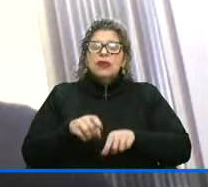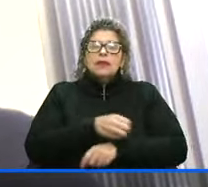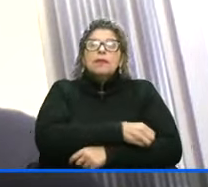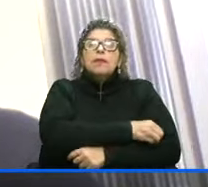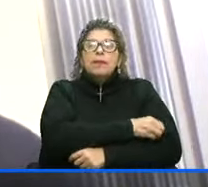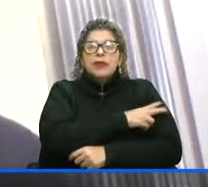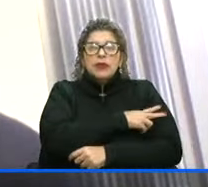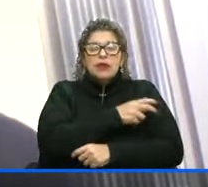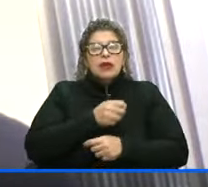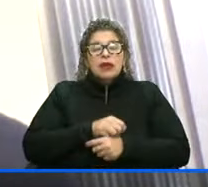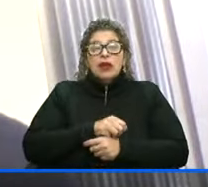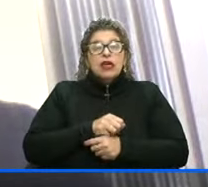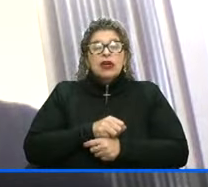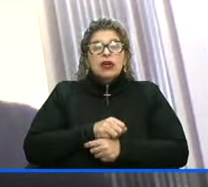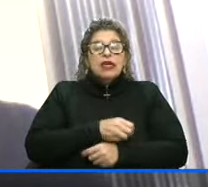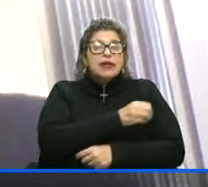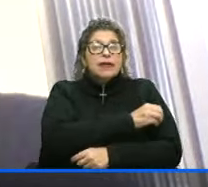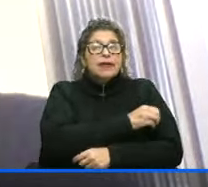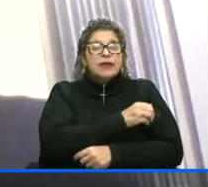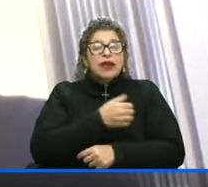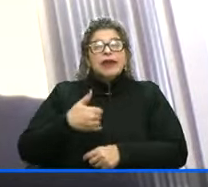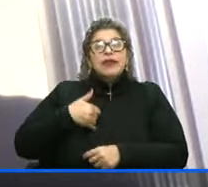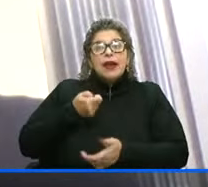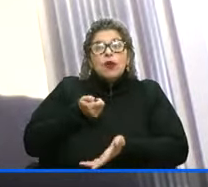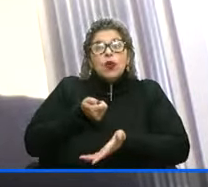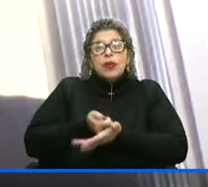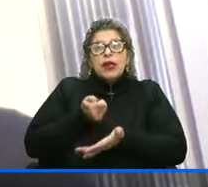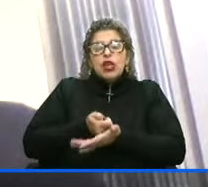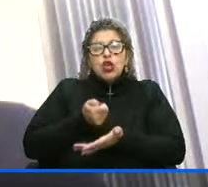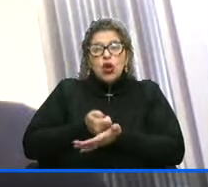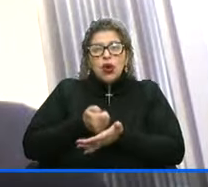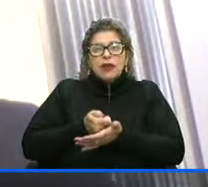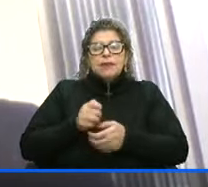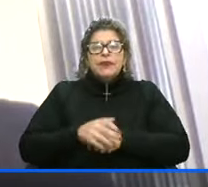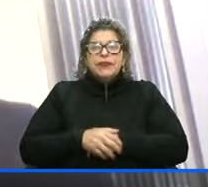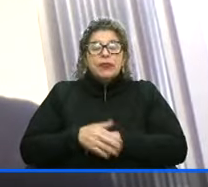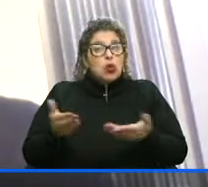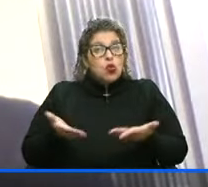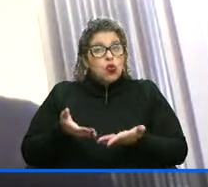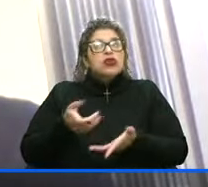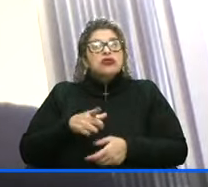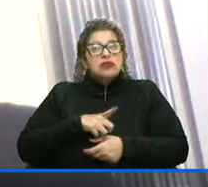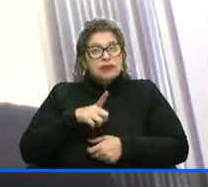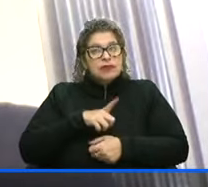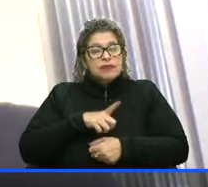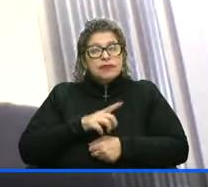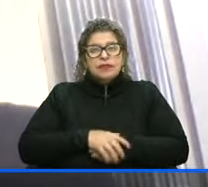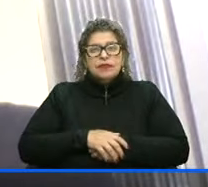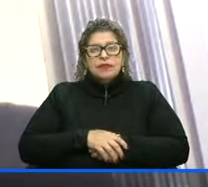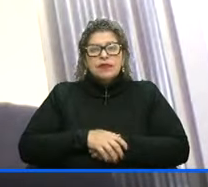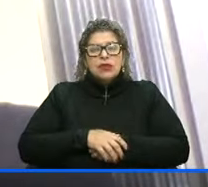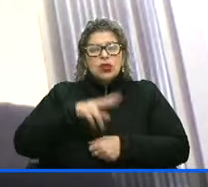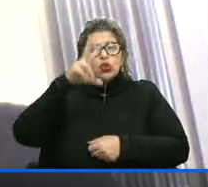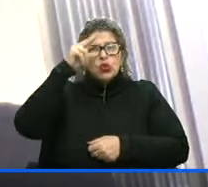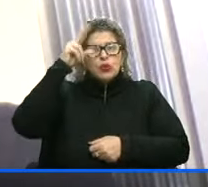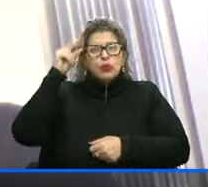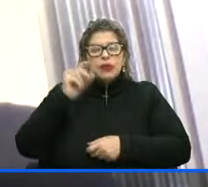de obrigatórias, né? De idade obrigatória, de. Nós temos hoje, no município,